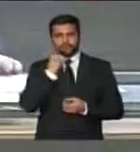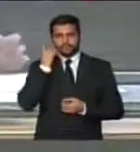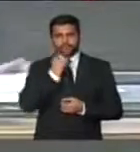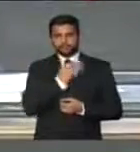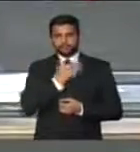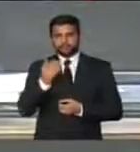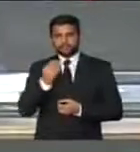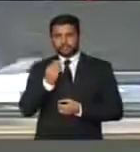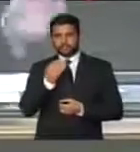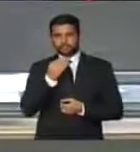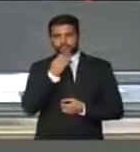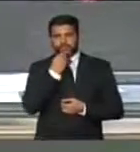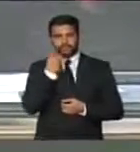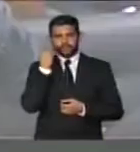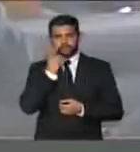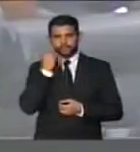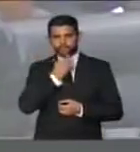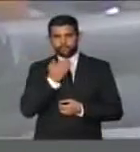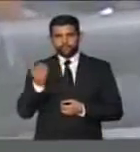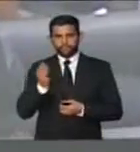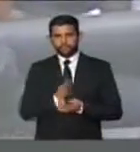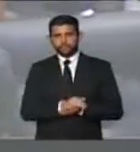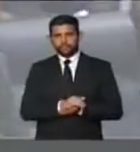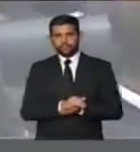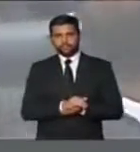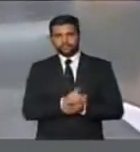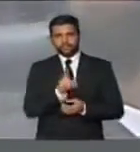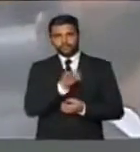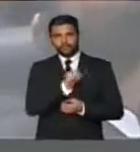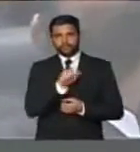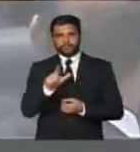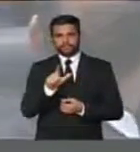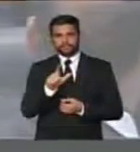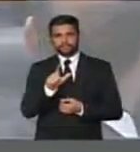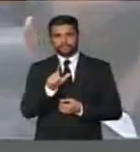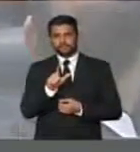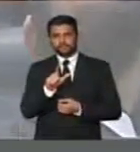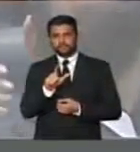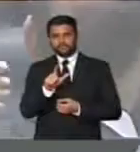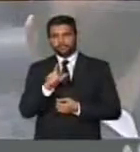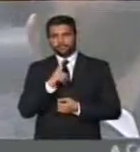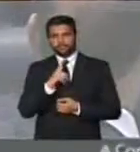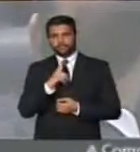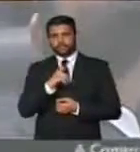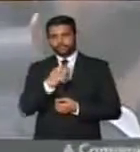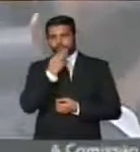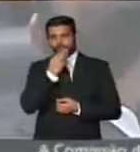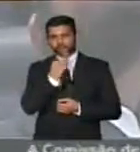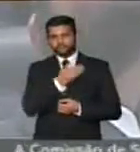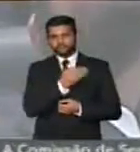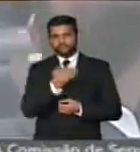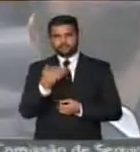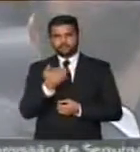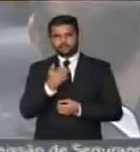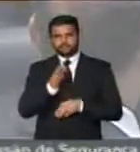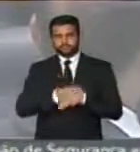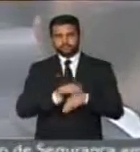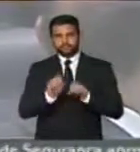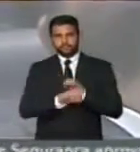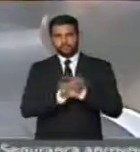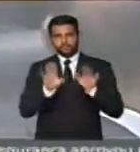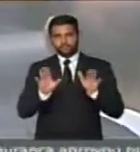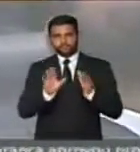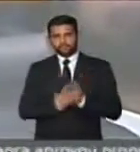Deputados, deputadas, o PSOL tem uma posição bastante